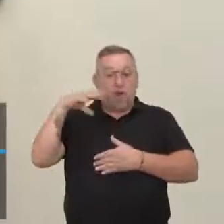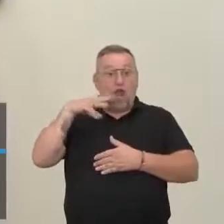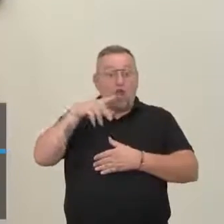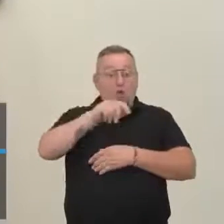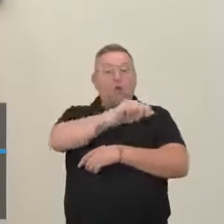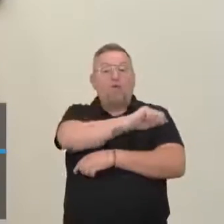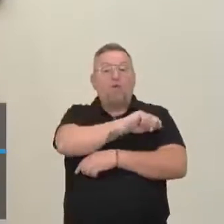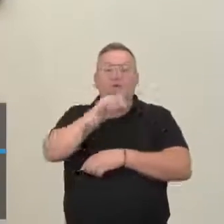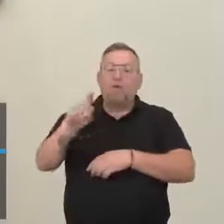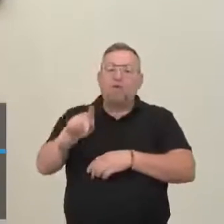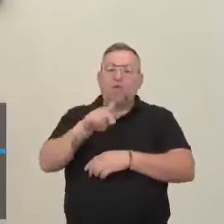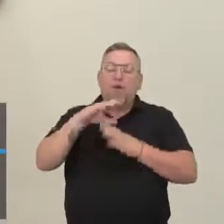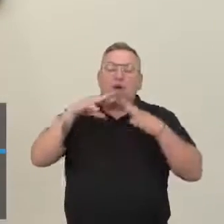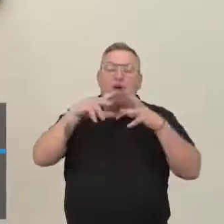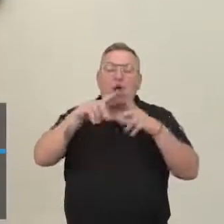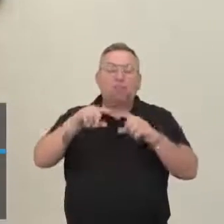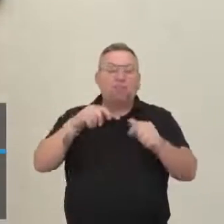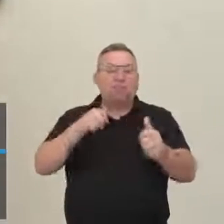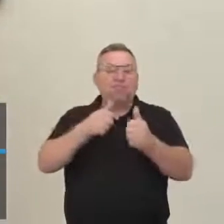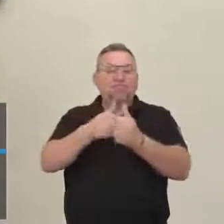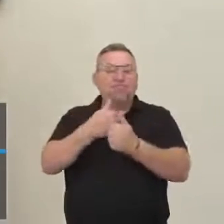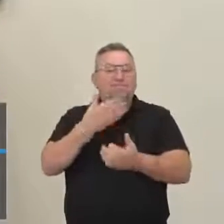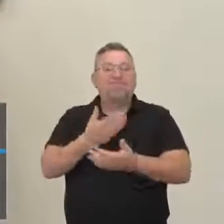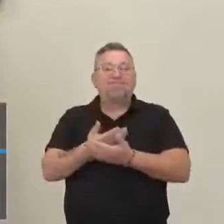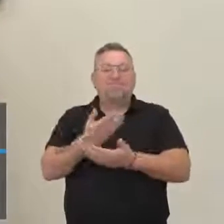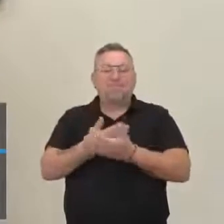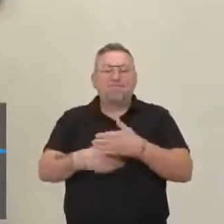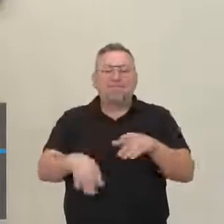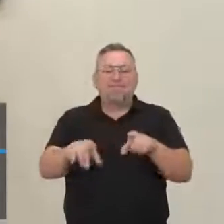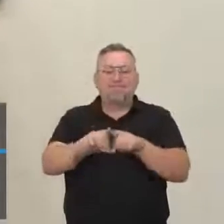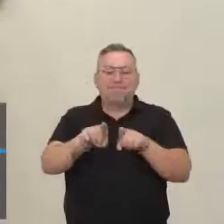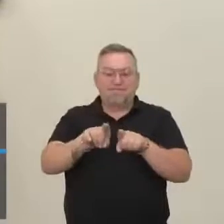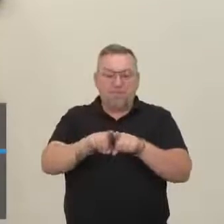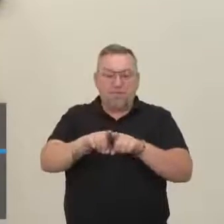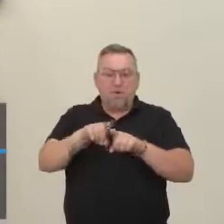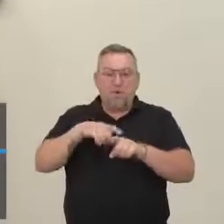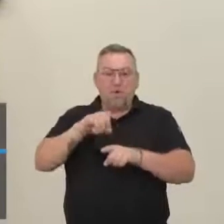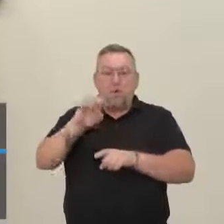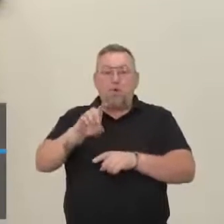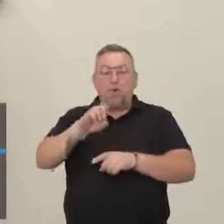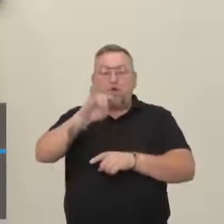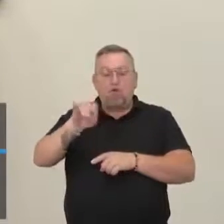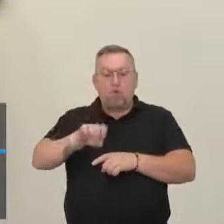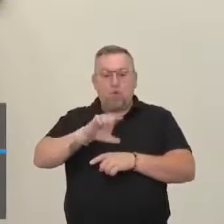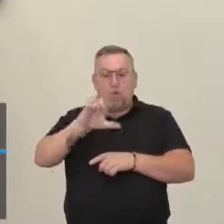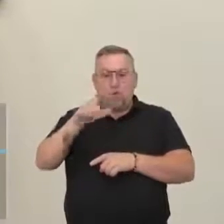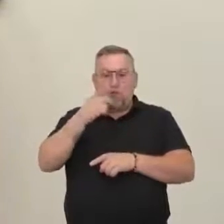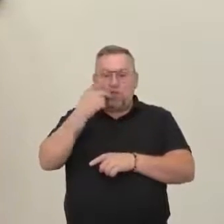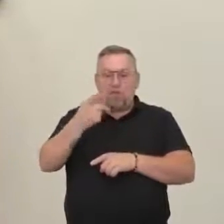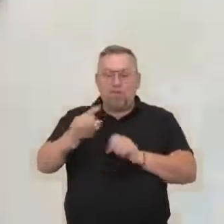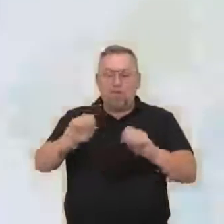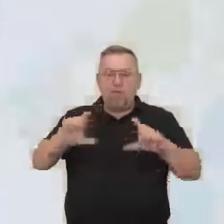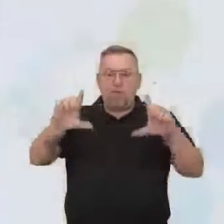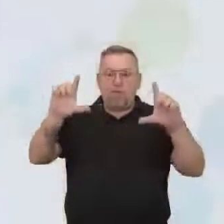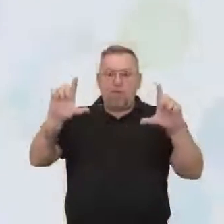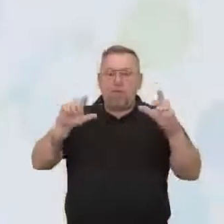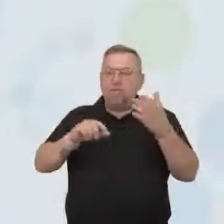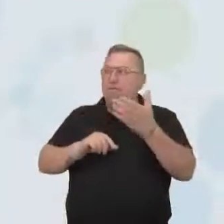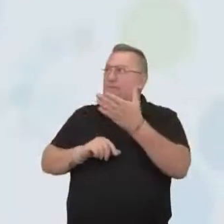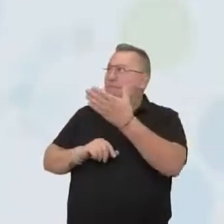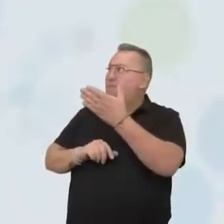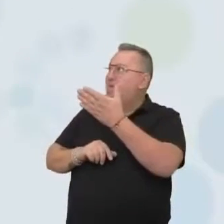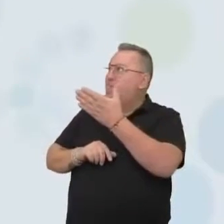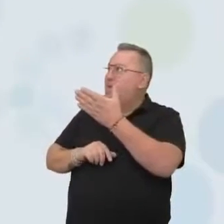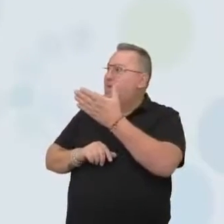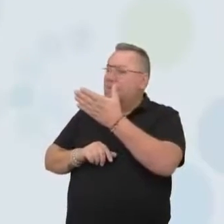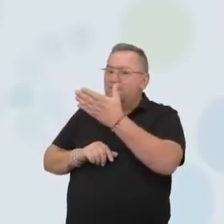alunos, professores e a todos que irão acompanhar essa aula, né? Que, como o Edjoel falou, né? Pode colocar aí na tela o tema da aula, né? Para os professores e